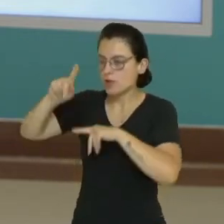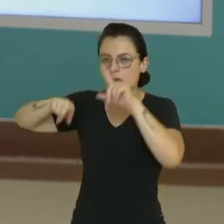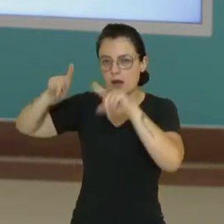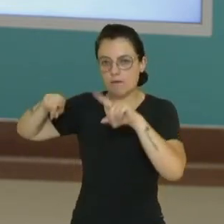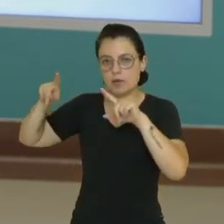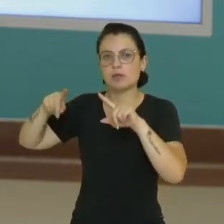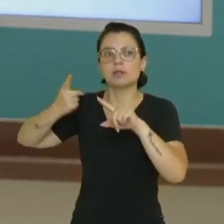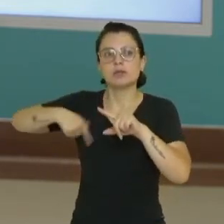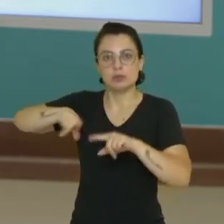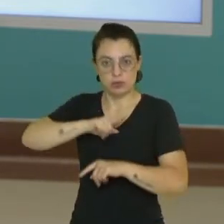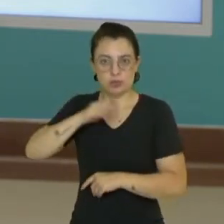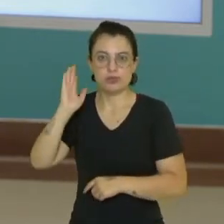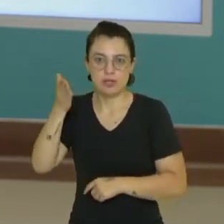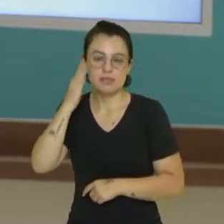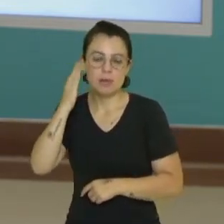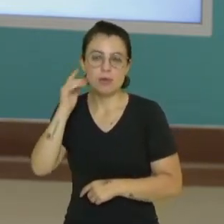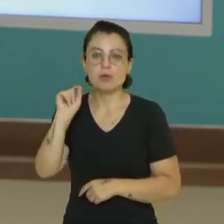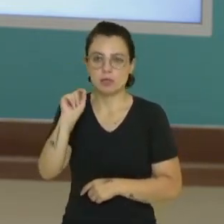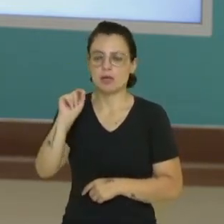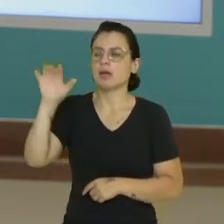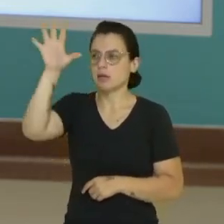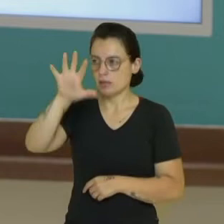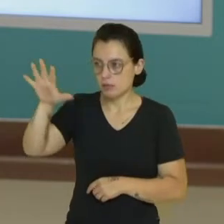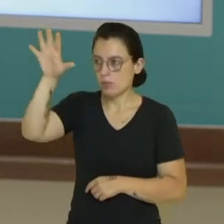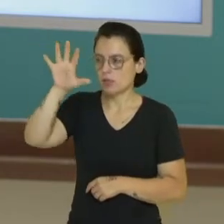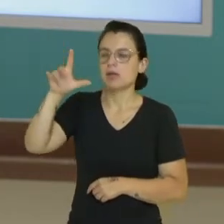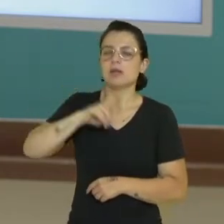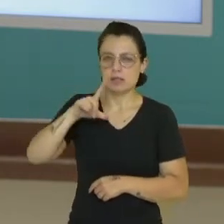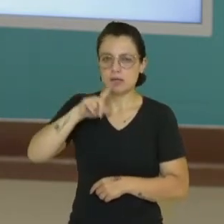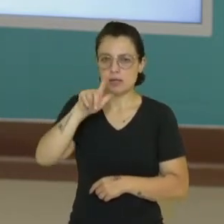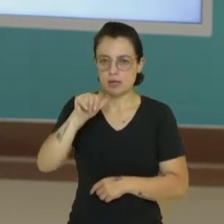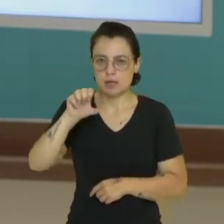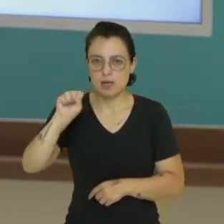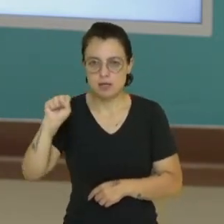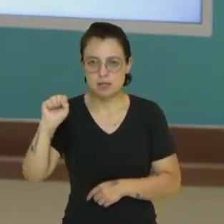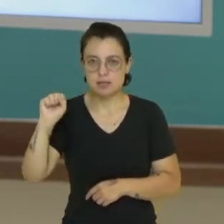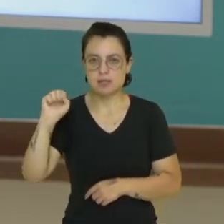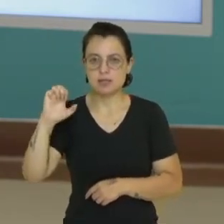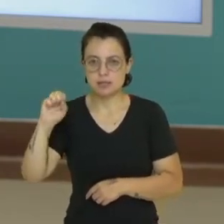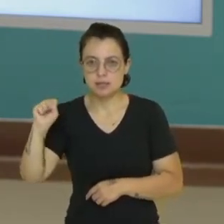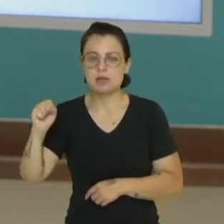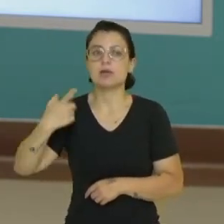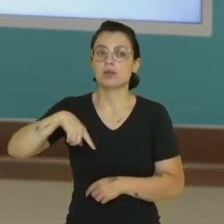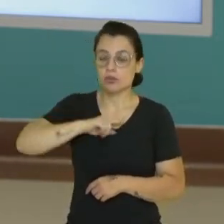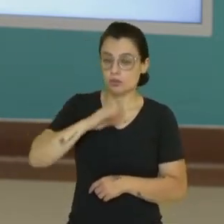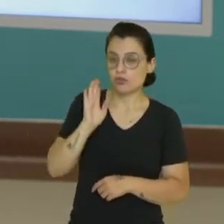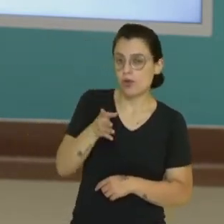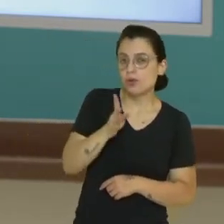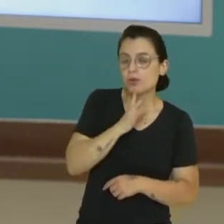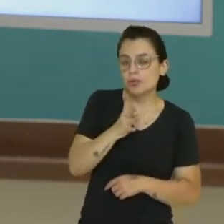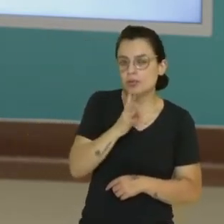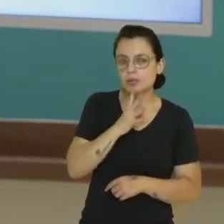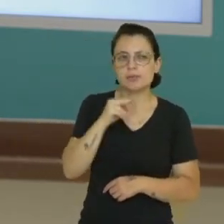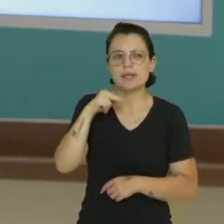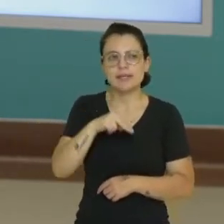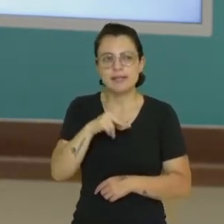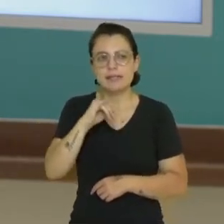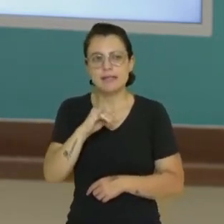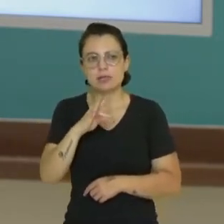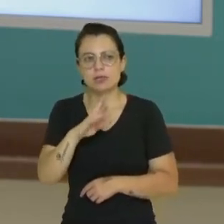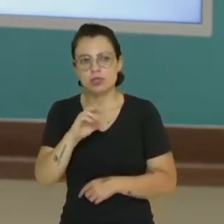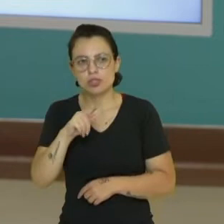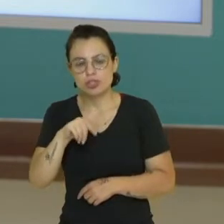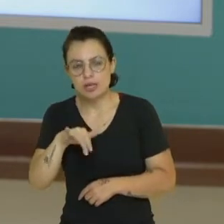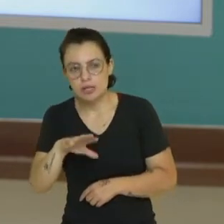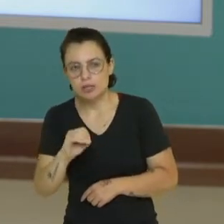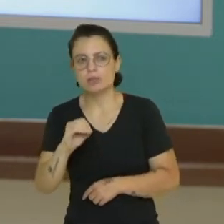a atmosfera é composta por vários gases. E nós reconhecemos esses gases, Nitrogênio,